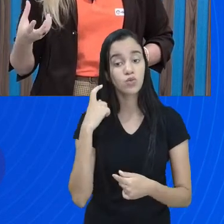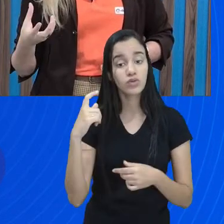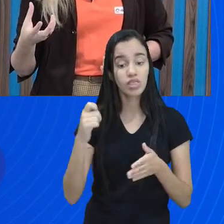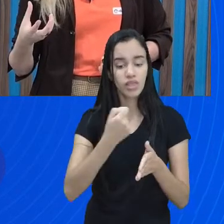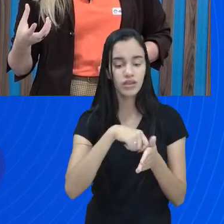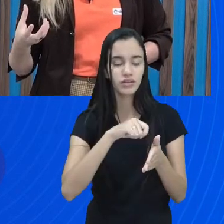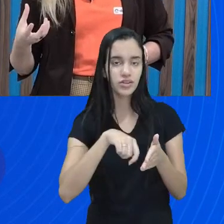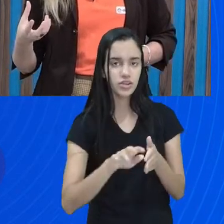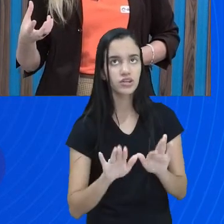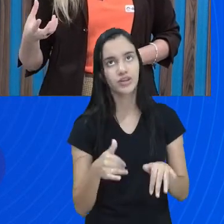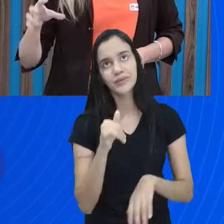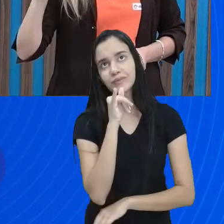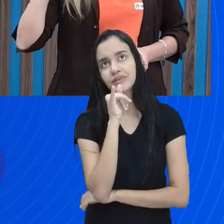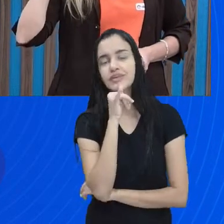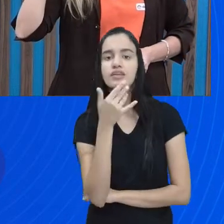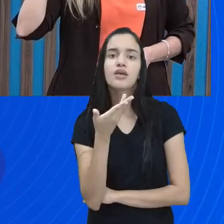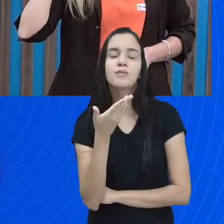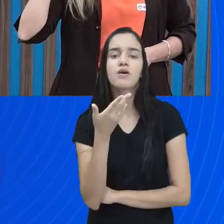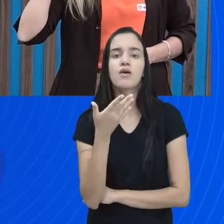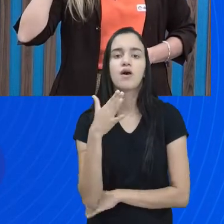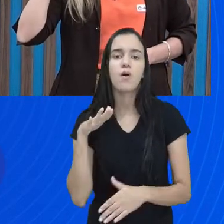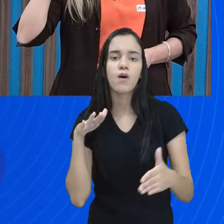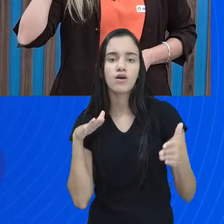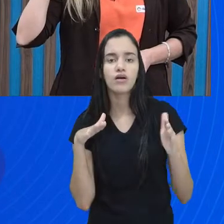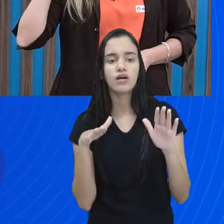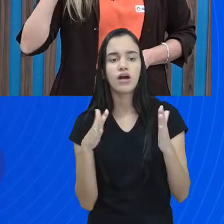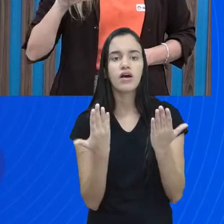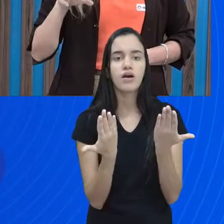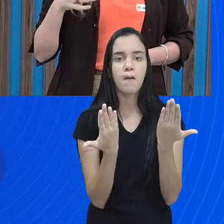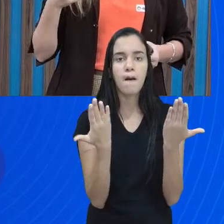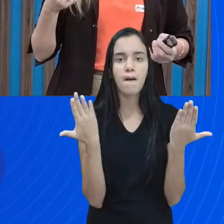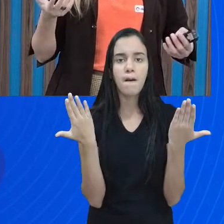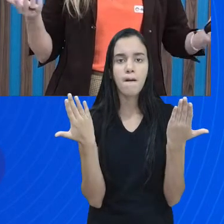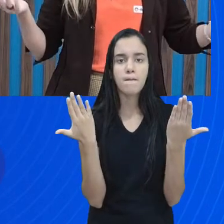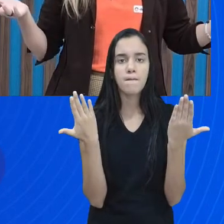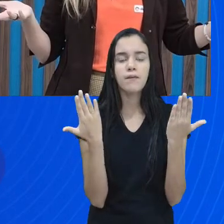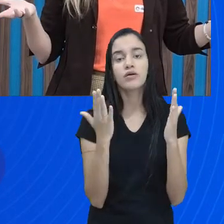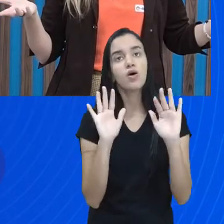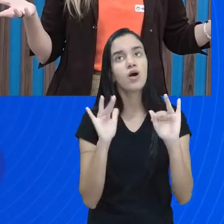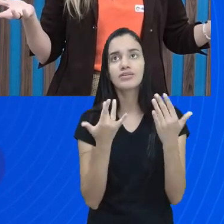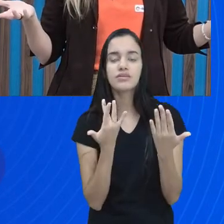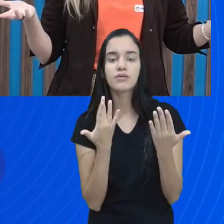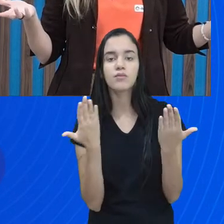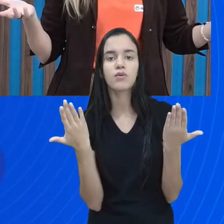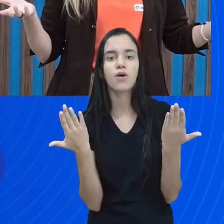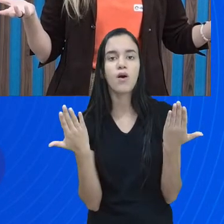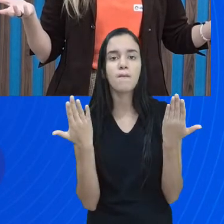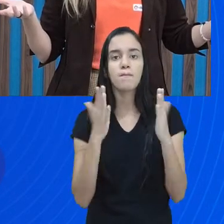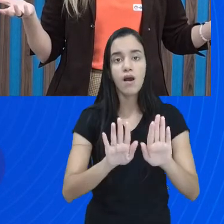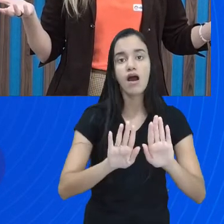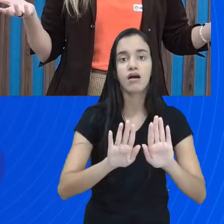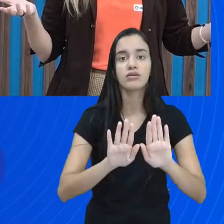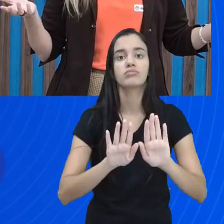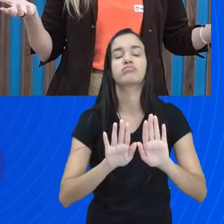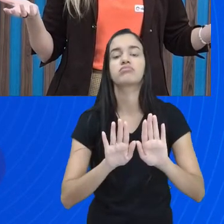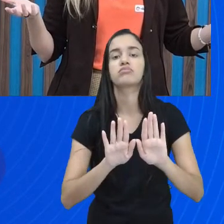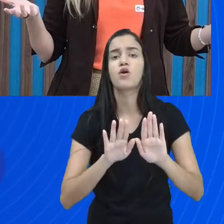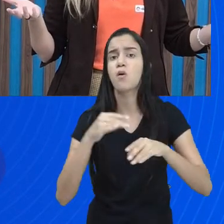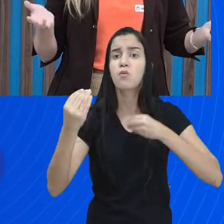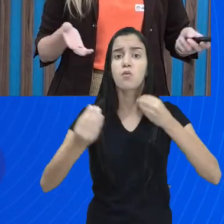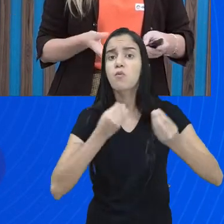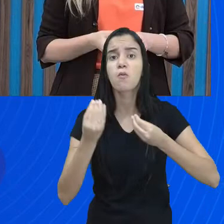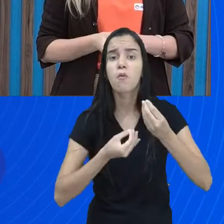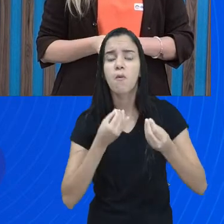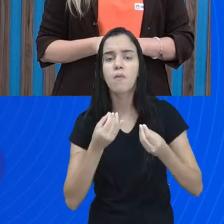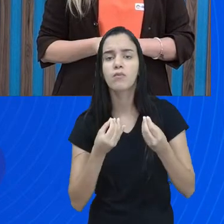escrita. Então, por exemplo, uma batida de porta. Como é que eu vou representar esse som? Um som de batida de